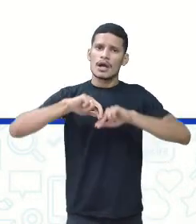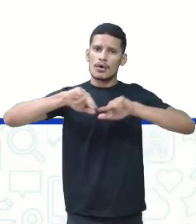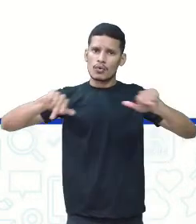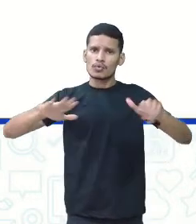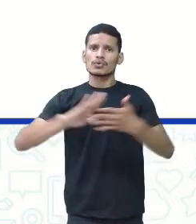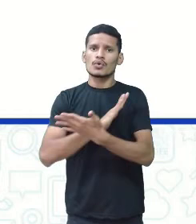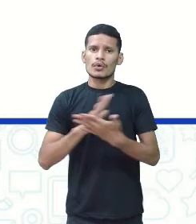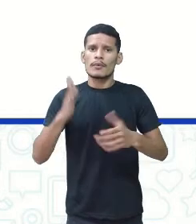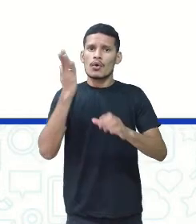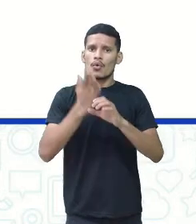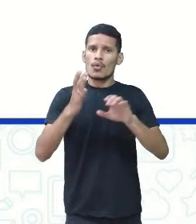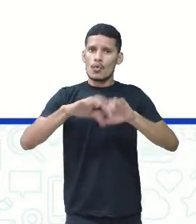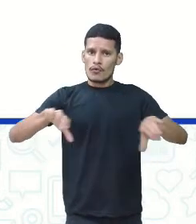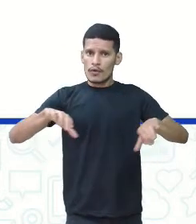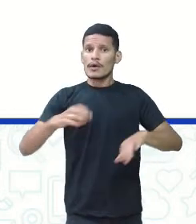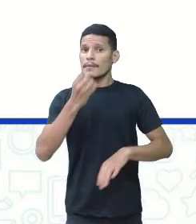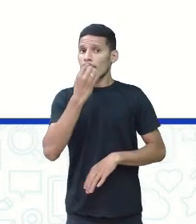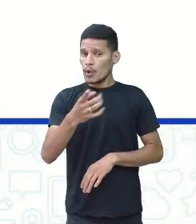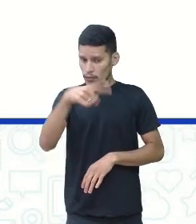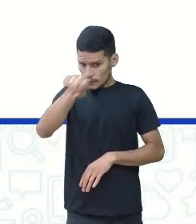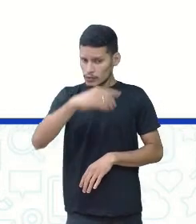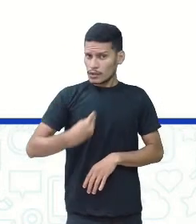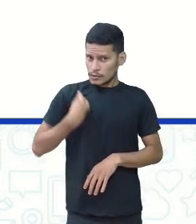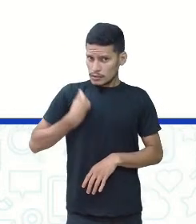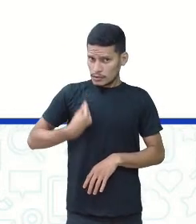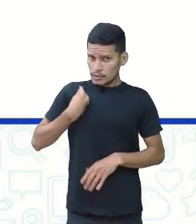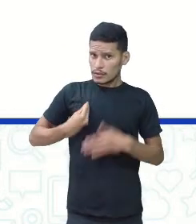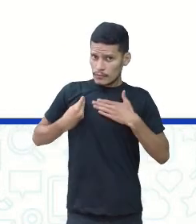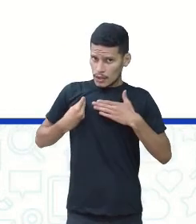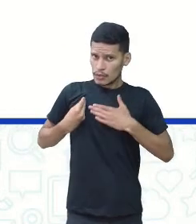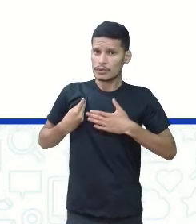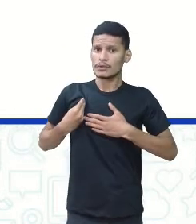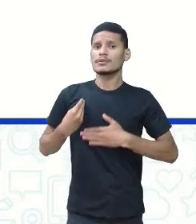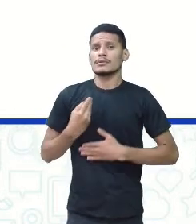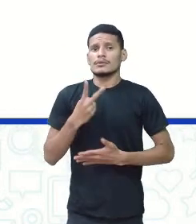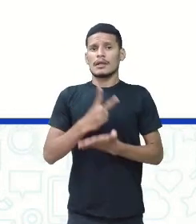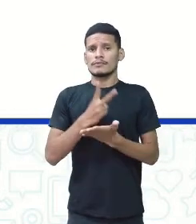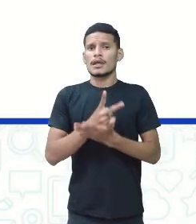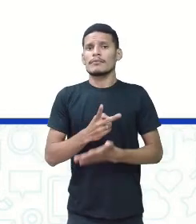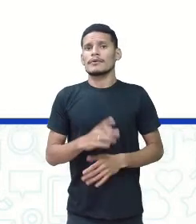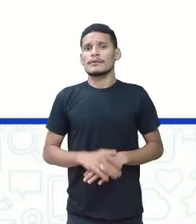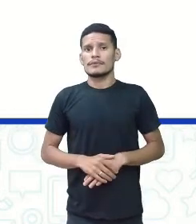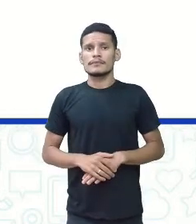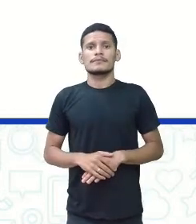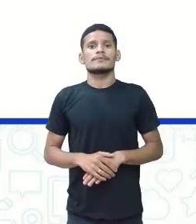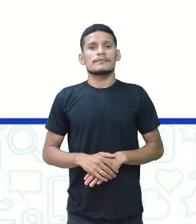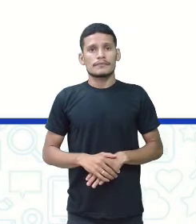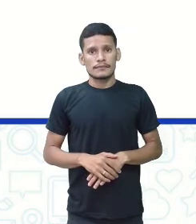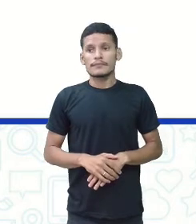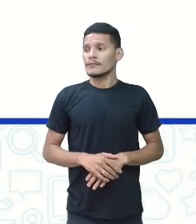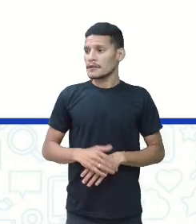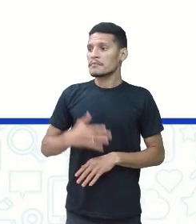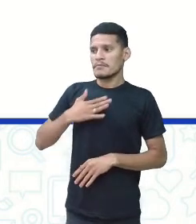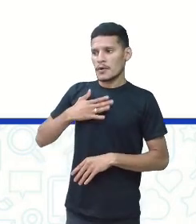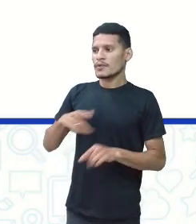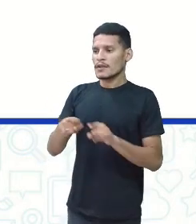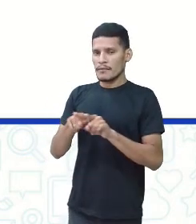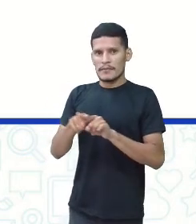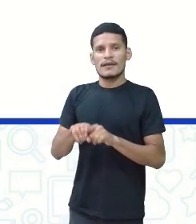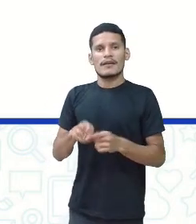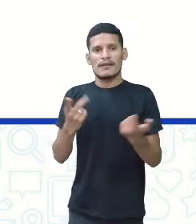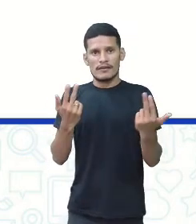ovo. Sardinha e ovo estão mais presentes, pelo menos aí no meu cardápio, não sei de vocês. O salmão, ele está um pouco distante, né não,